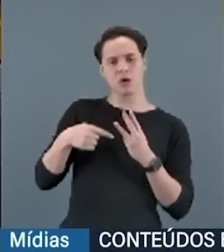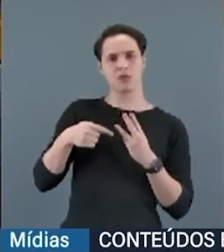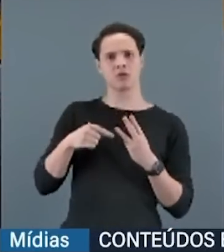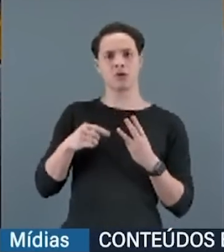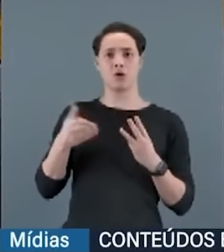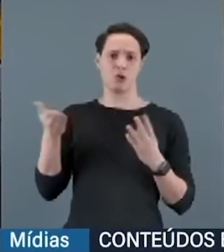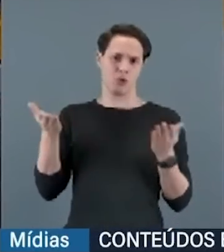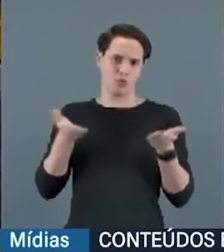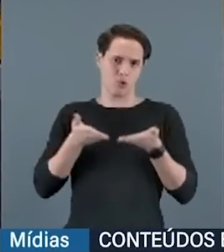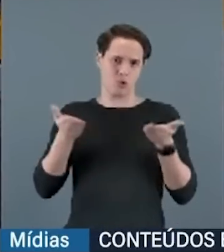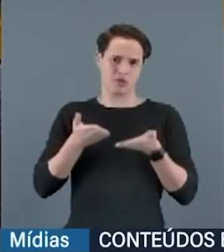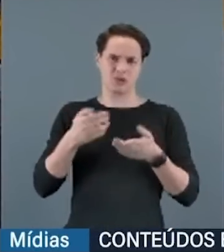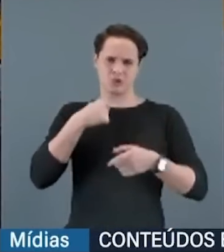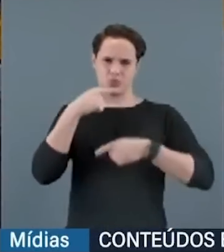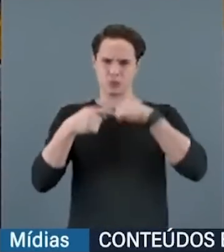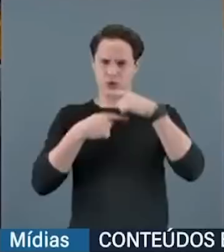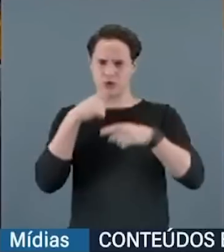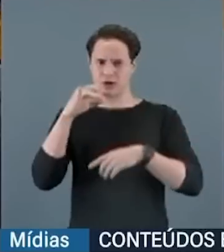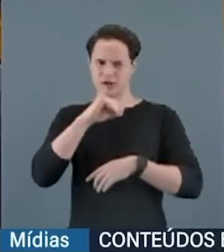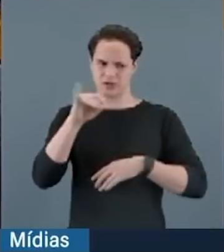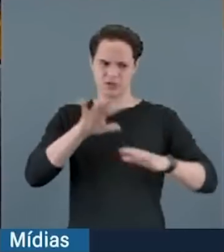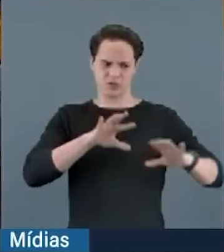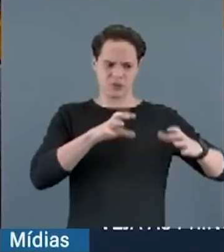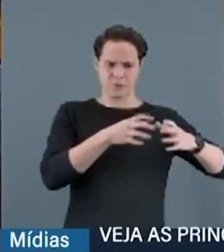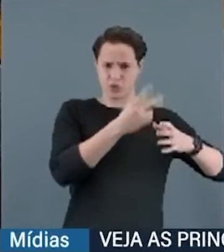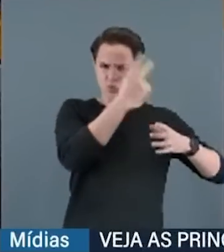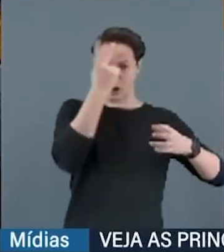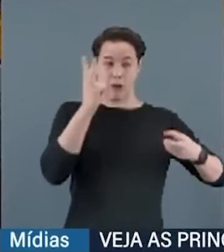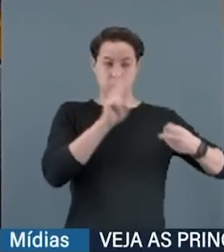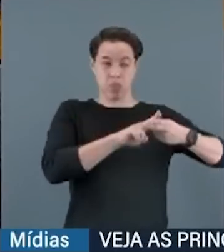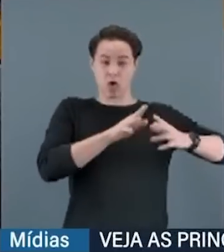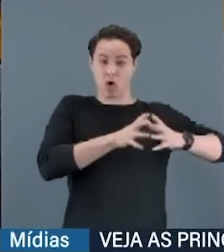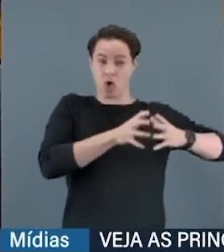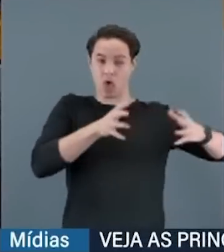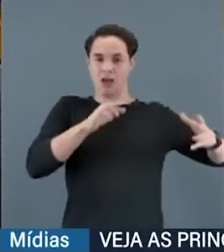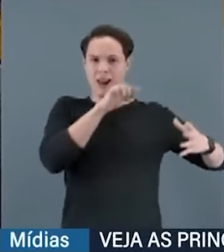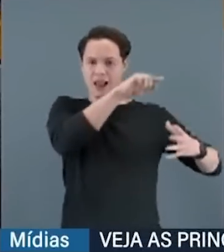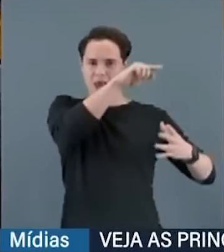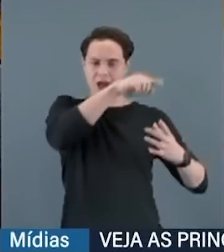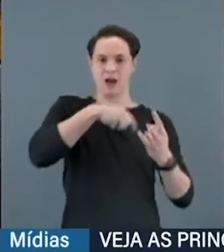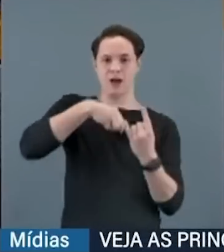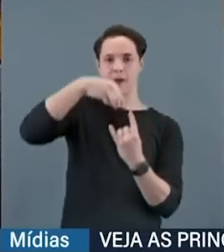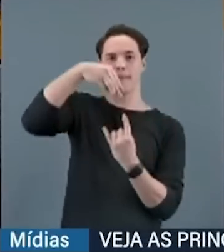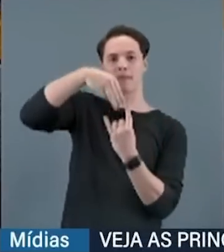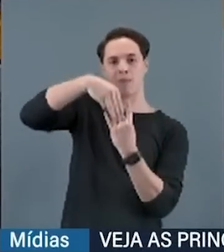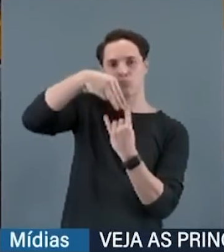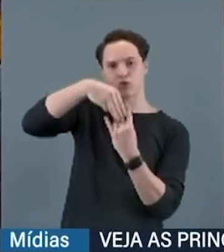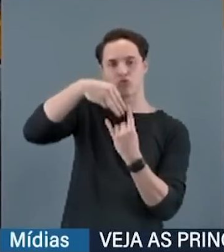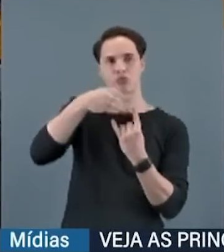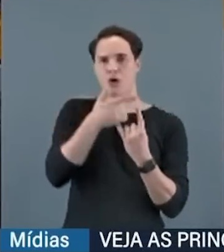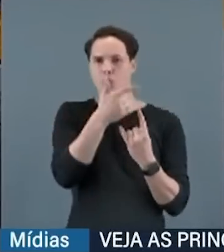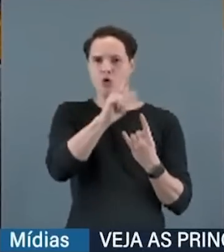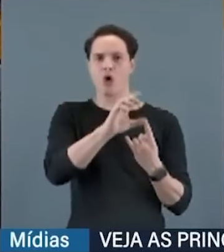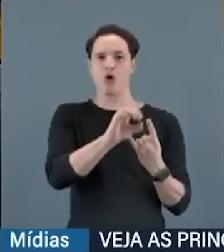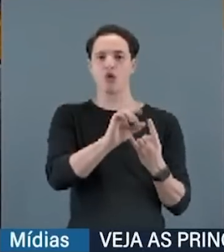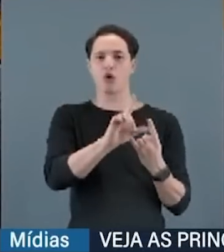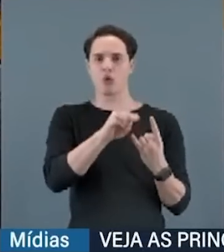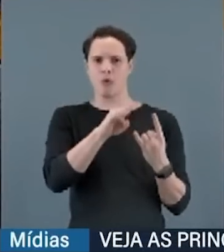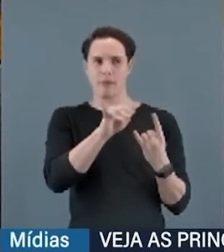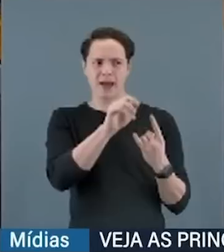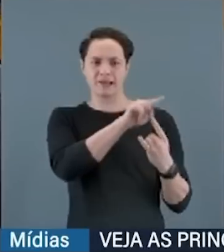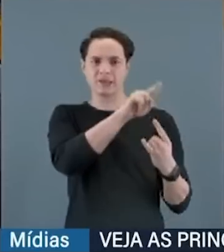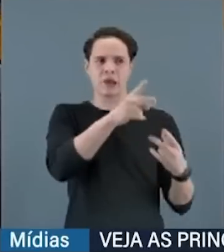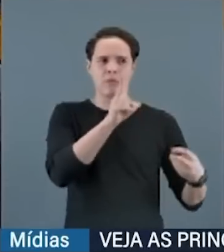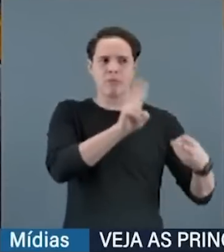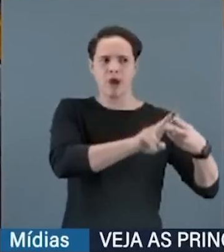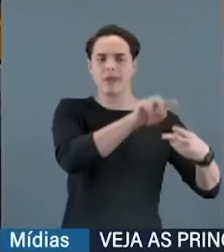hoje paira a dúvida se todos os que estão presos hoje na colmeia e também na Papuda, paira a dúvida se eles